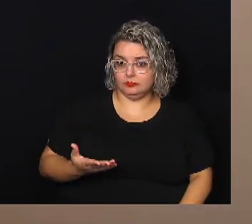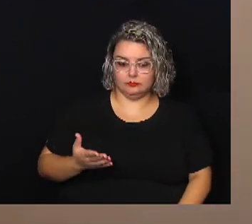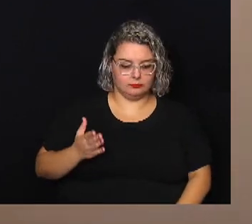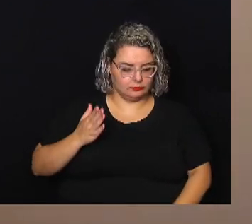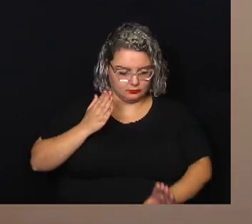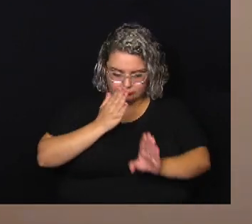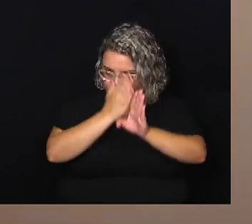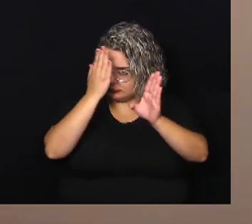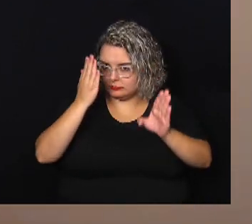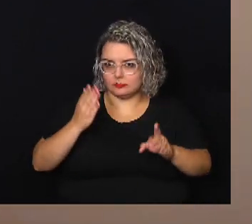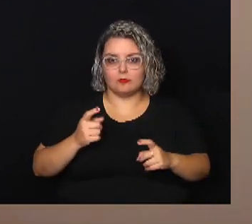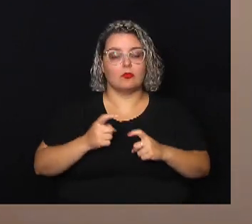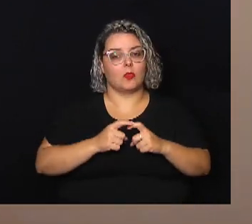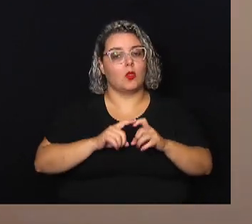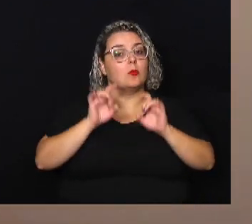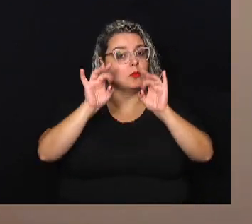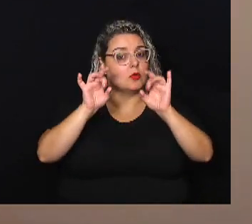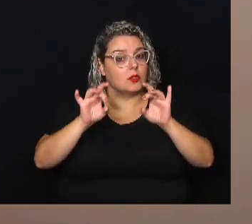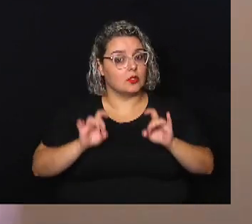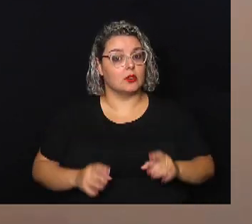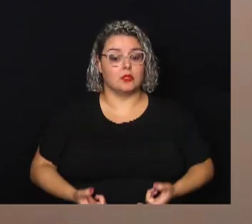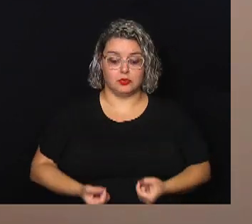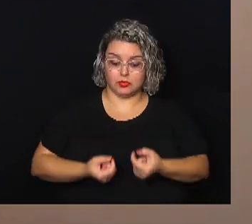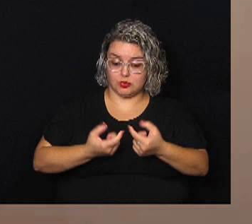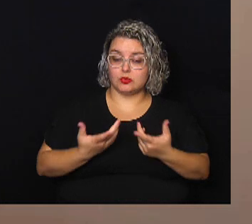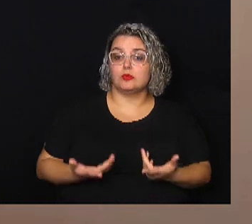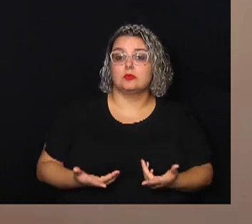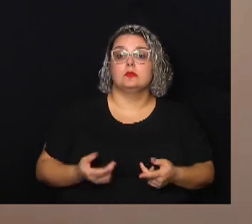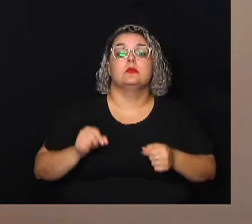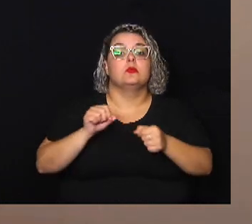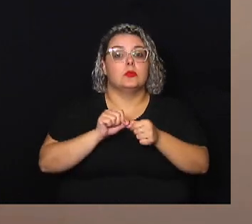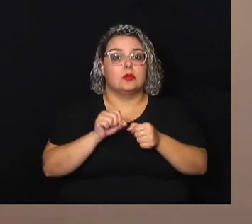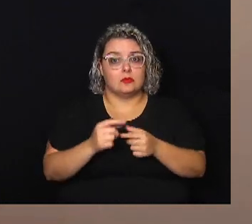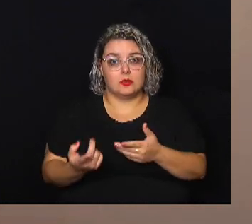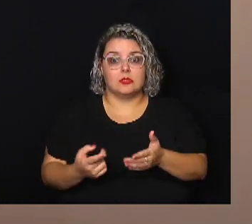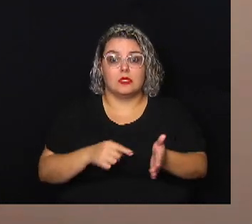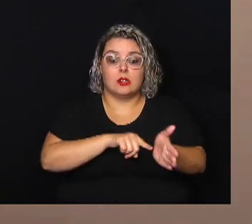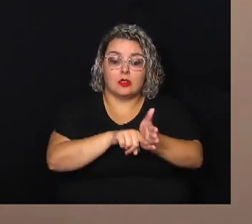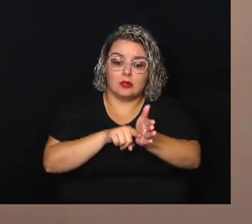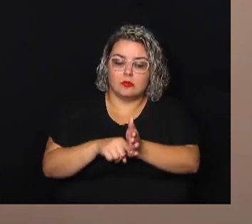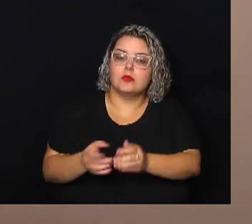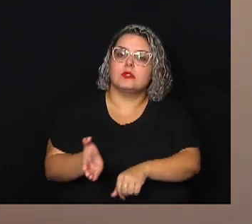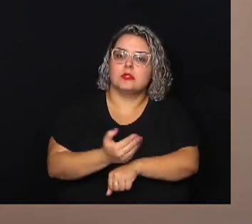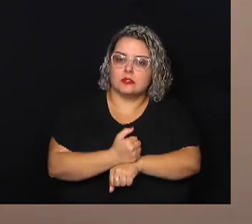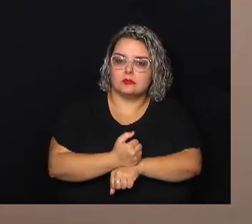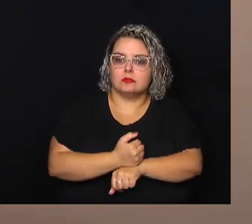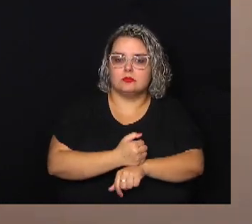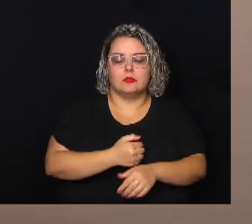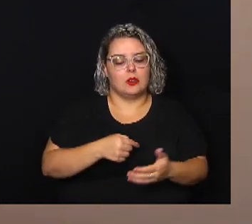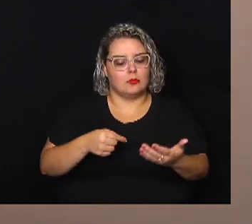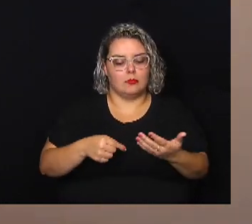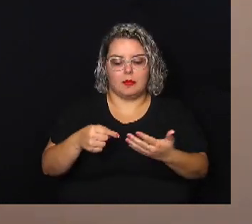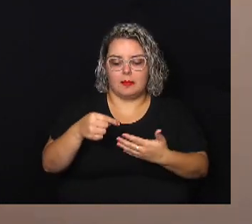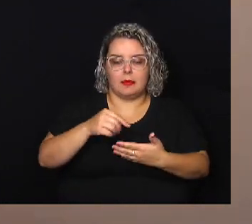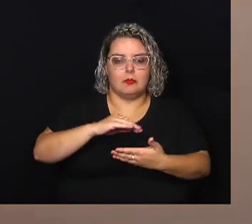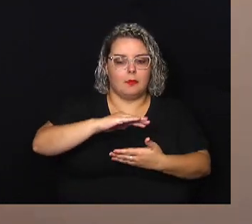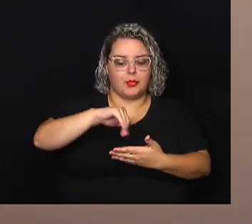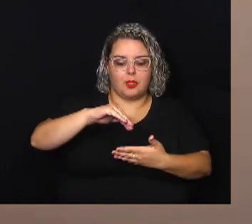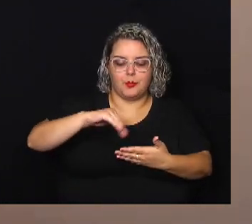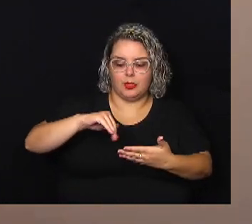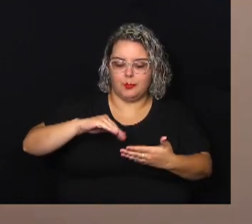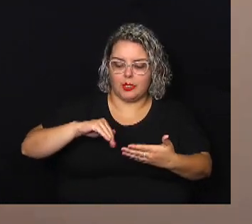procurar o seu médico especialista em oncologia para fazer essa busca ativa. E aí excluiu qualquer causa oncológica